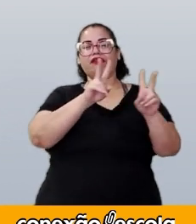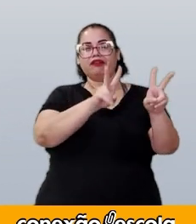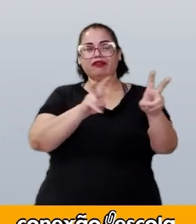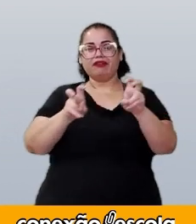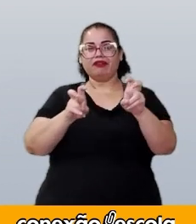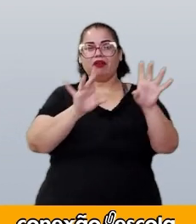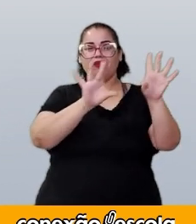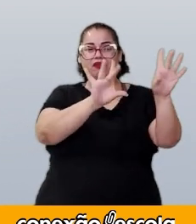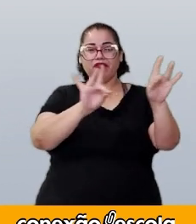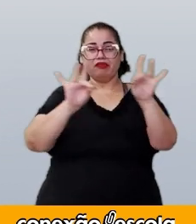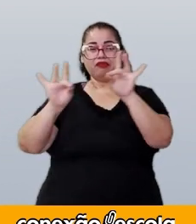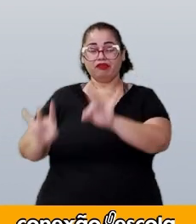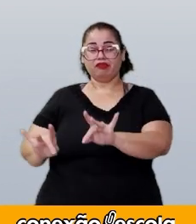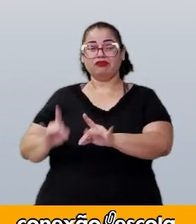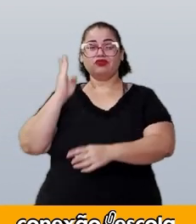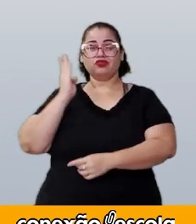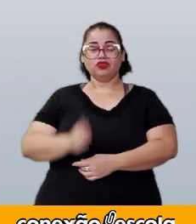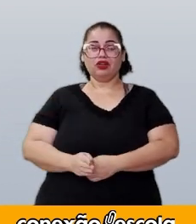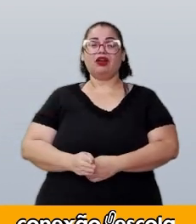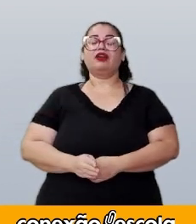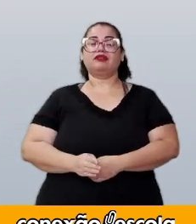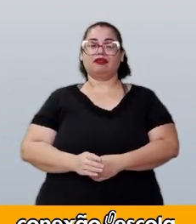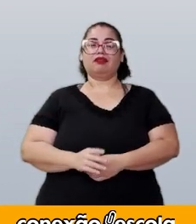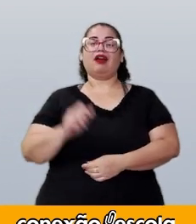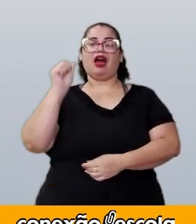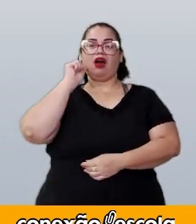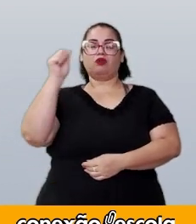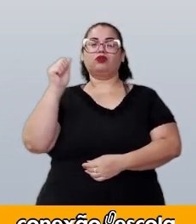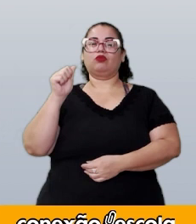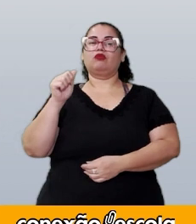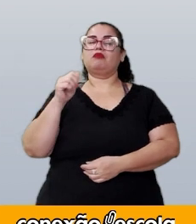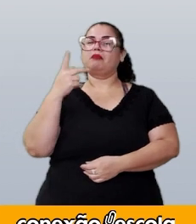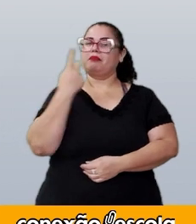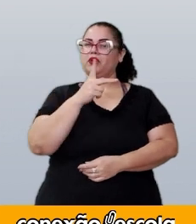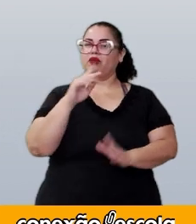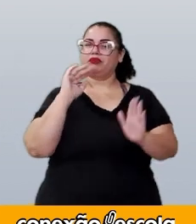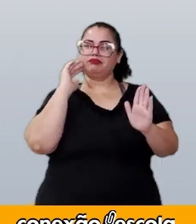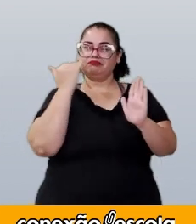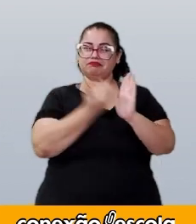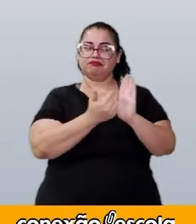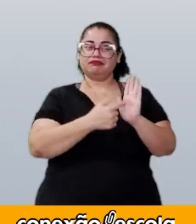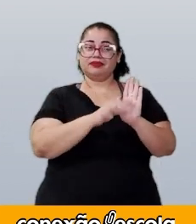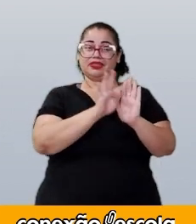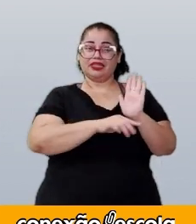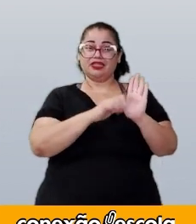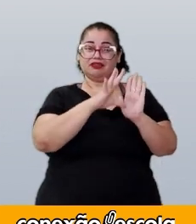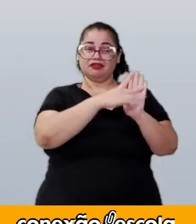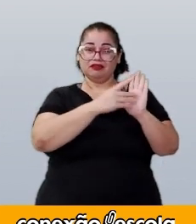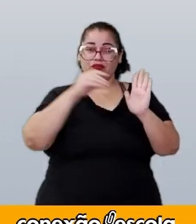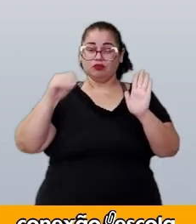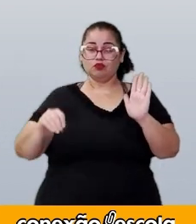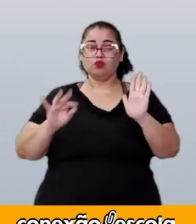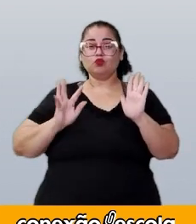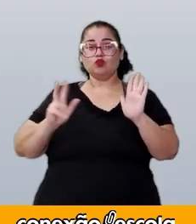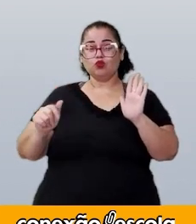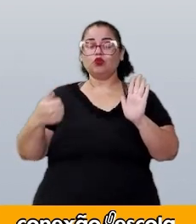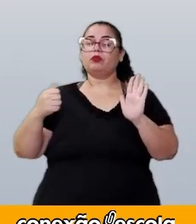trechos textuais do autor citado. As ideias de um autor, ao serem copiadas, prestem atenção, elas devem